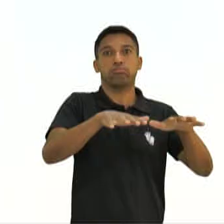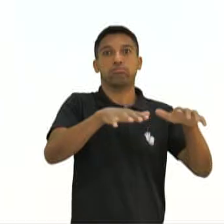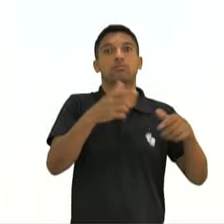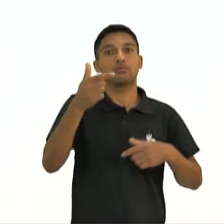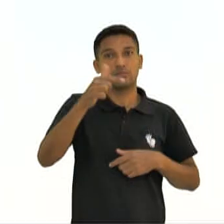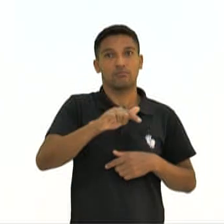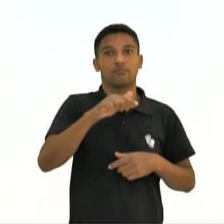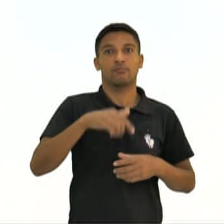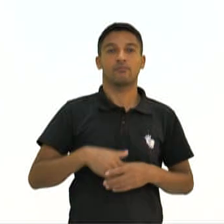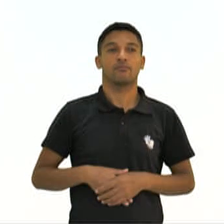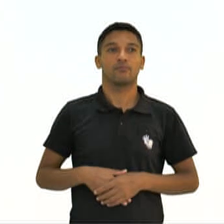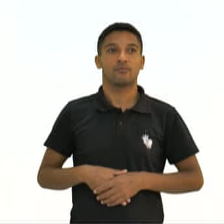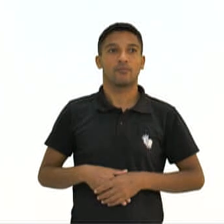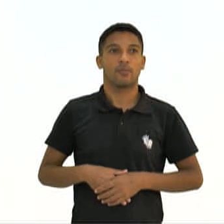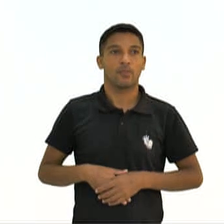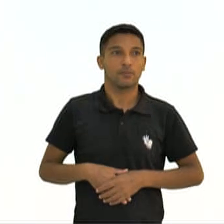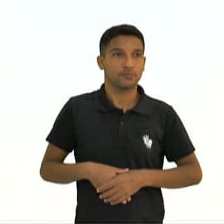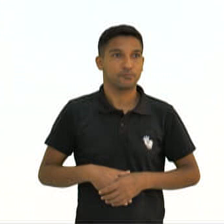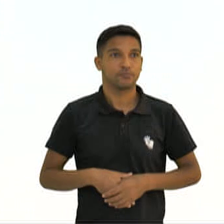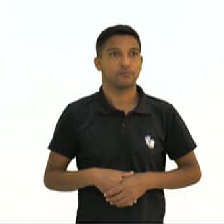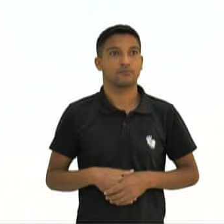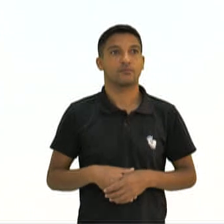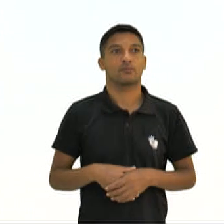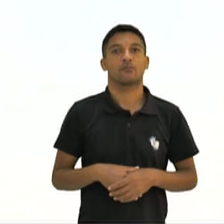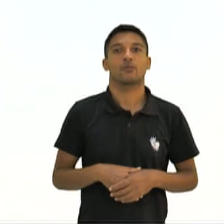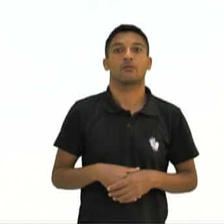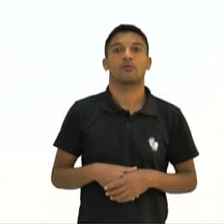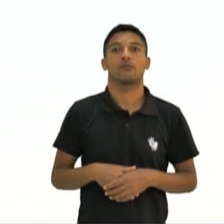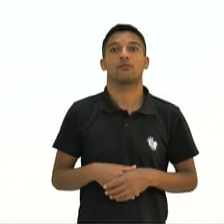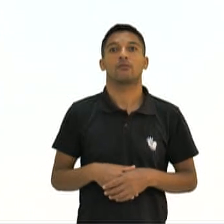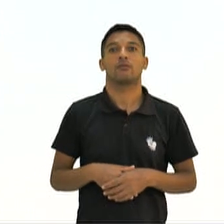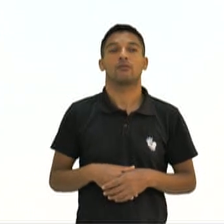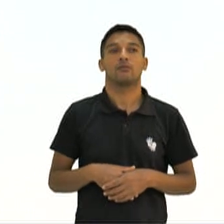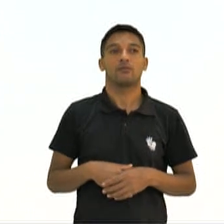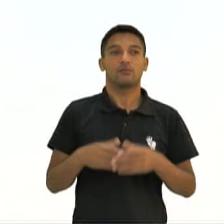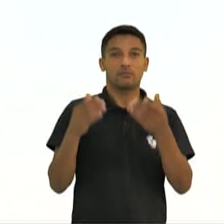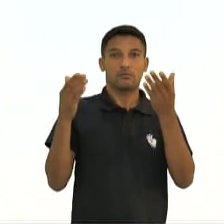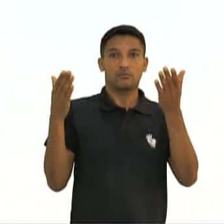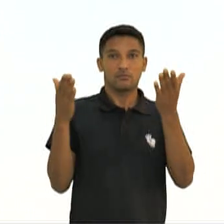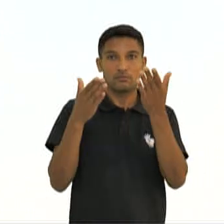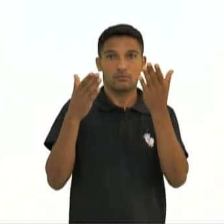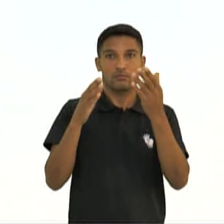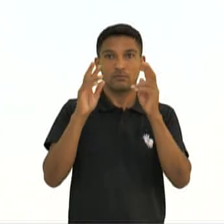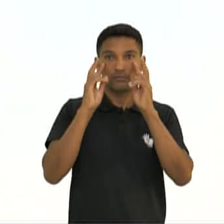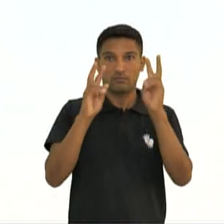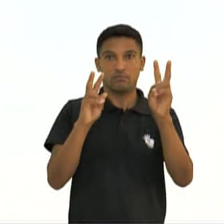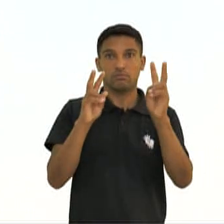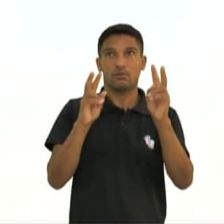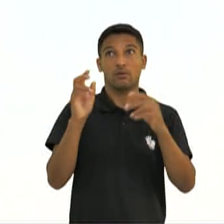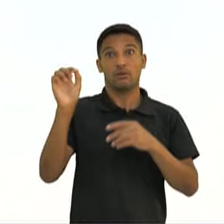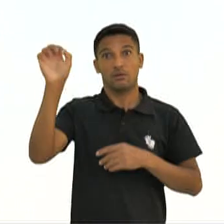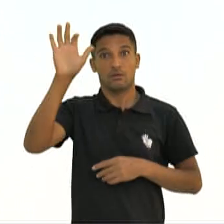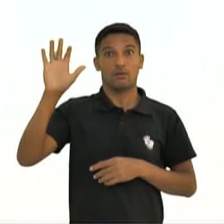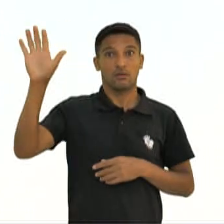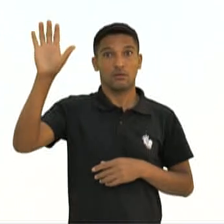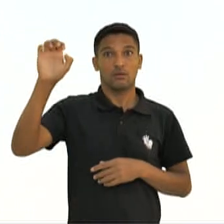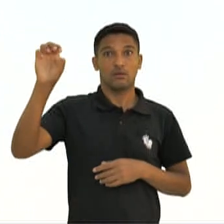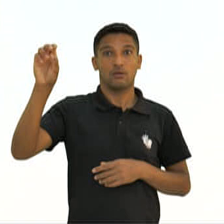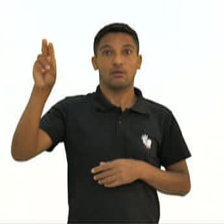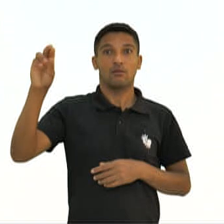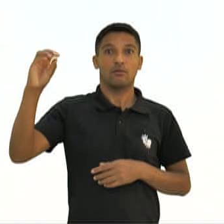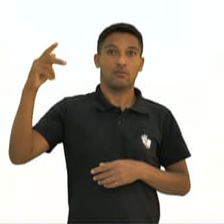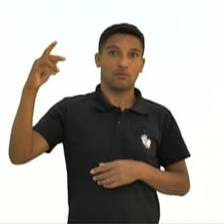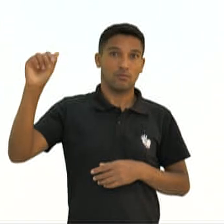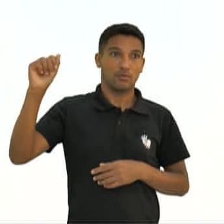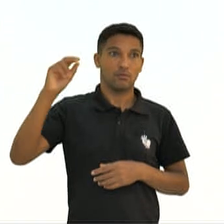ideais, né, para o abastecimento. Aqui temos uma outra visão sobre essa questão da Europa, que vou